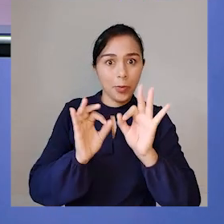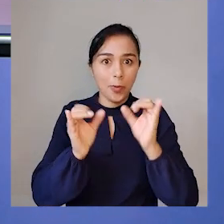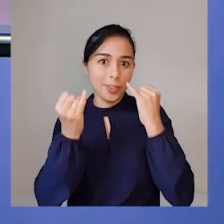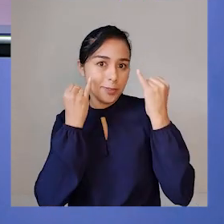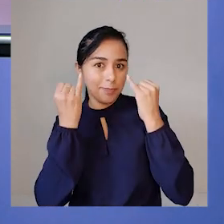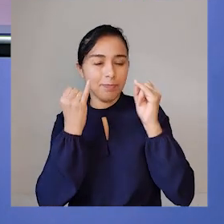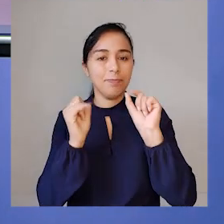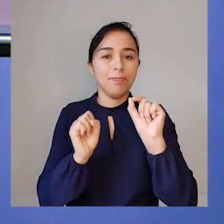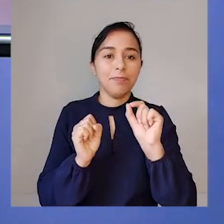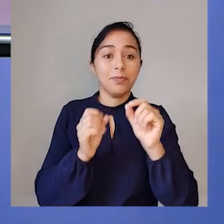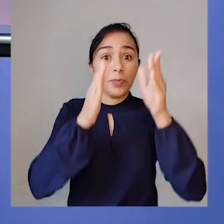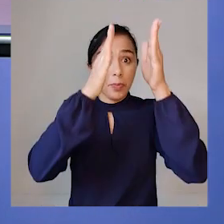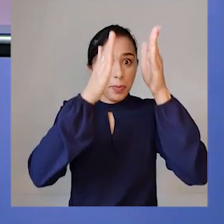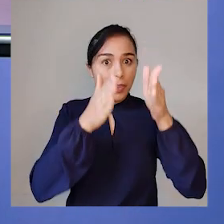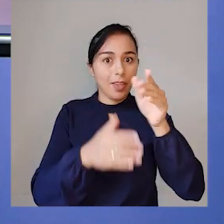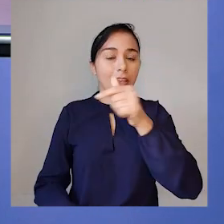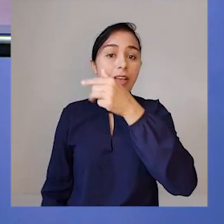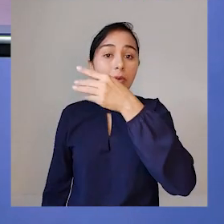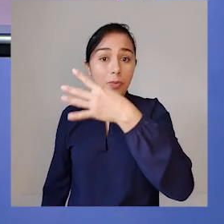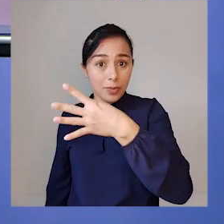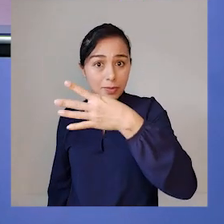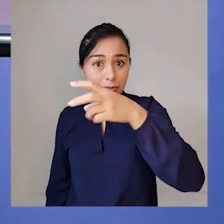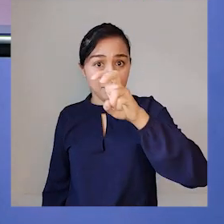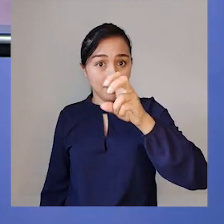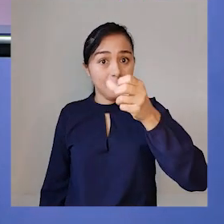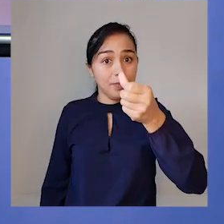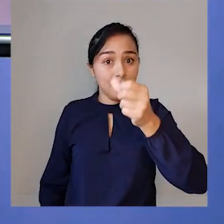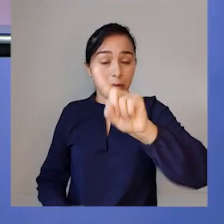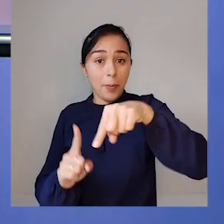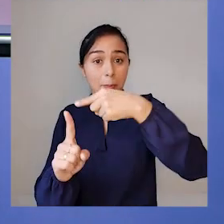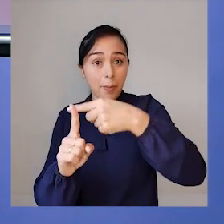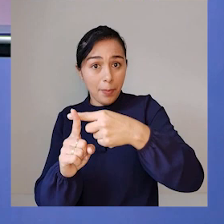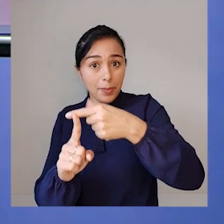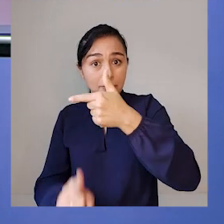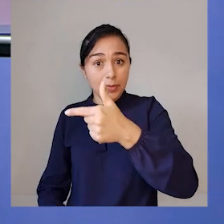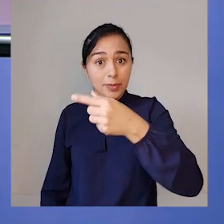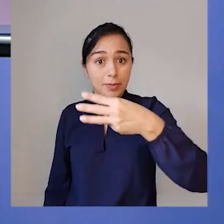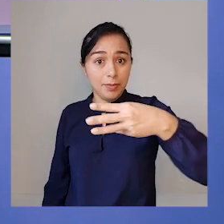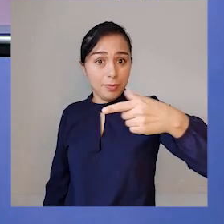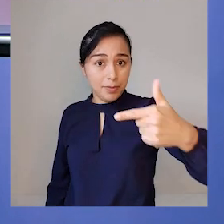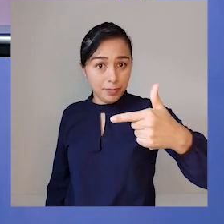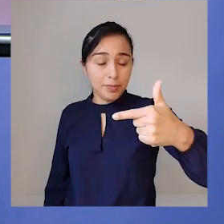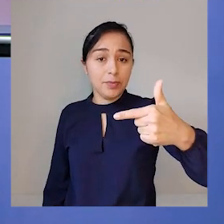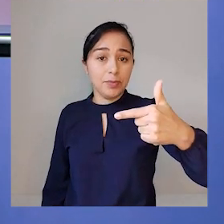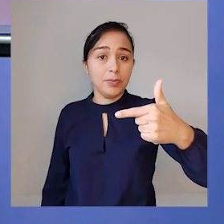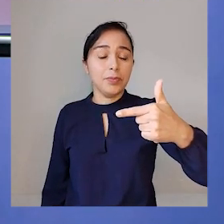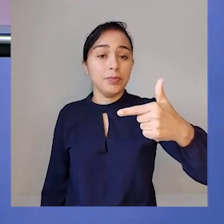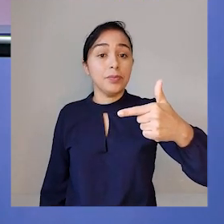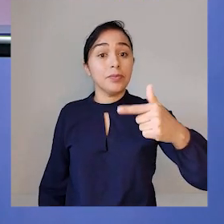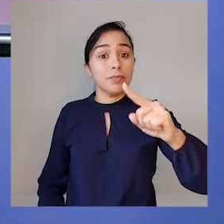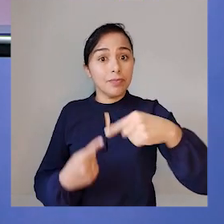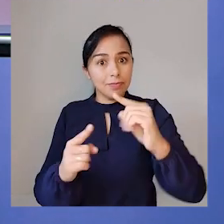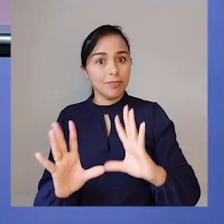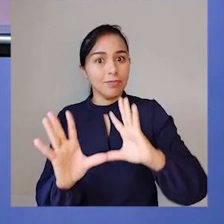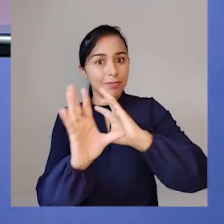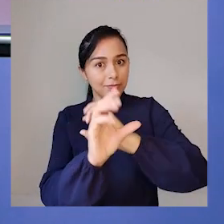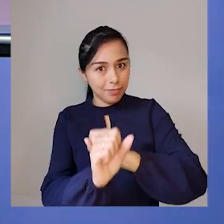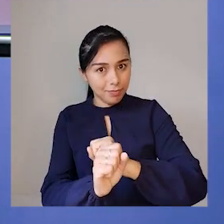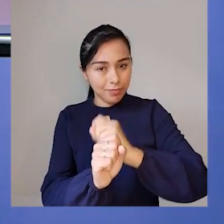vamos usar o 456 mais o 232 e efetuar